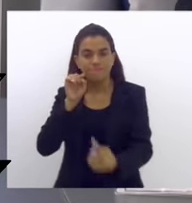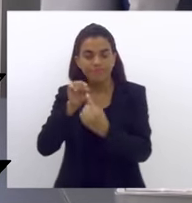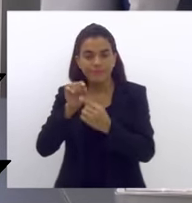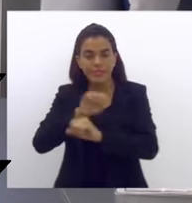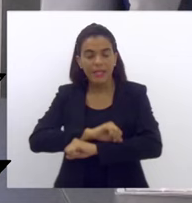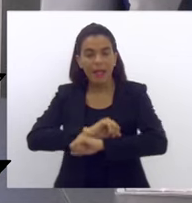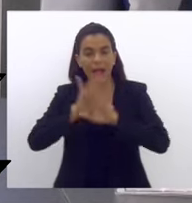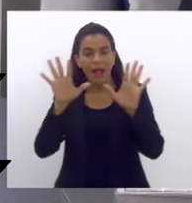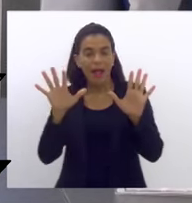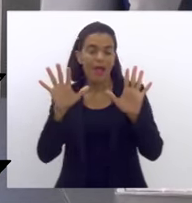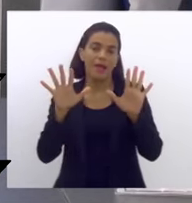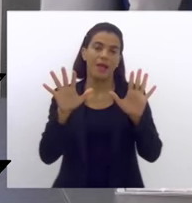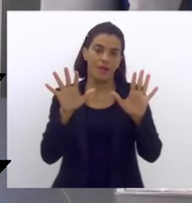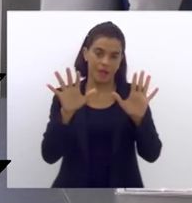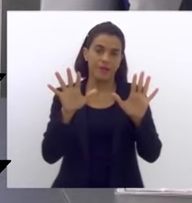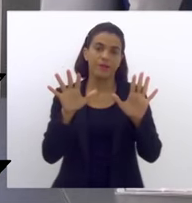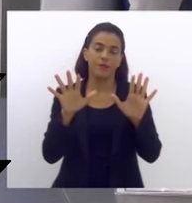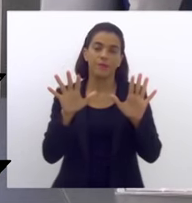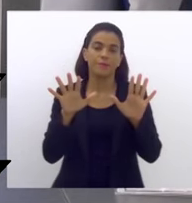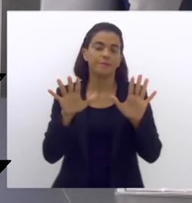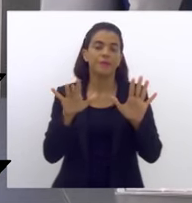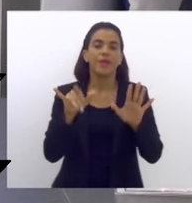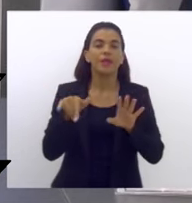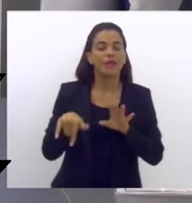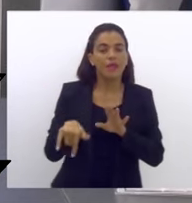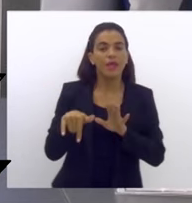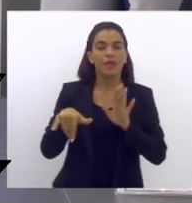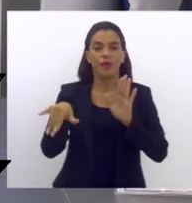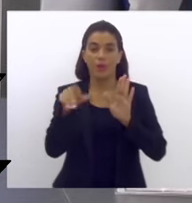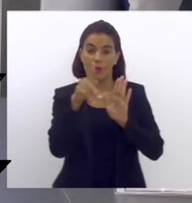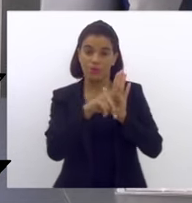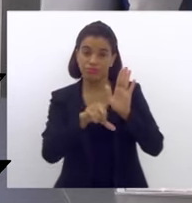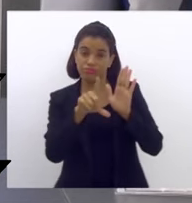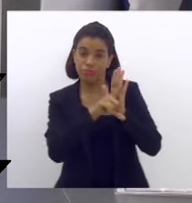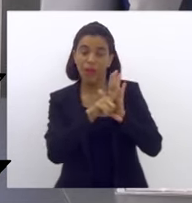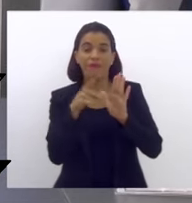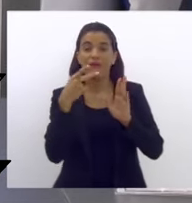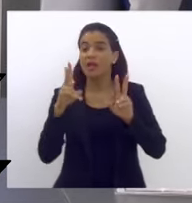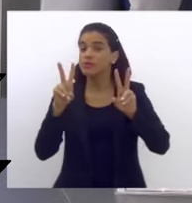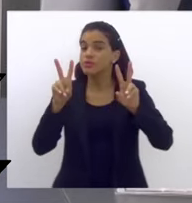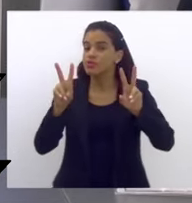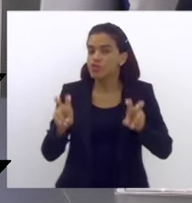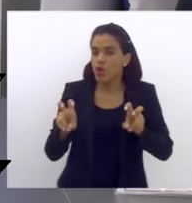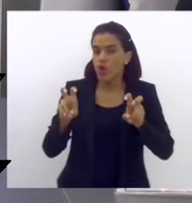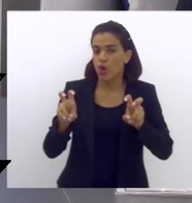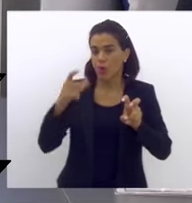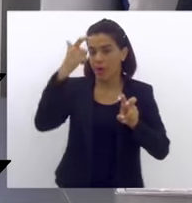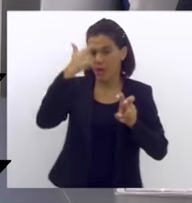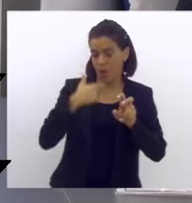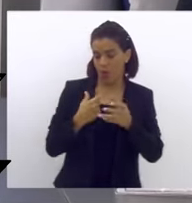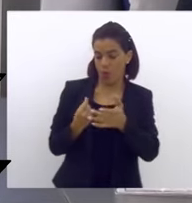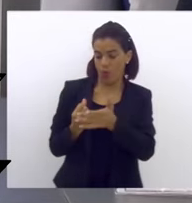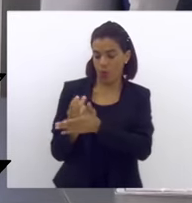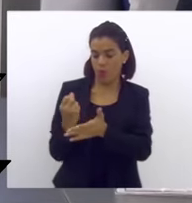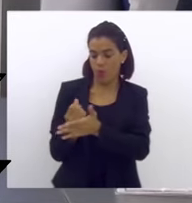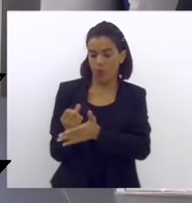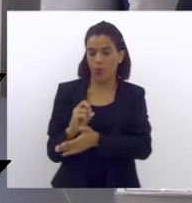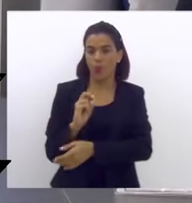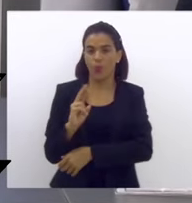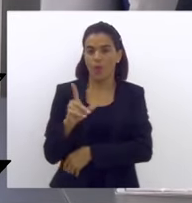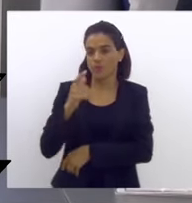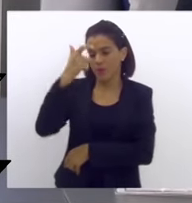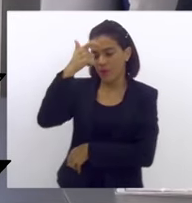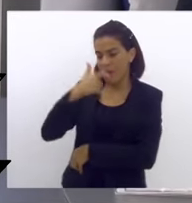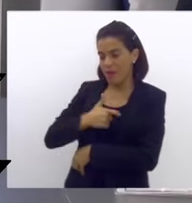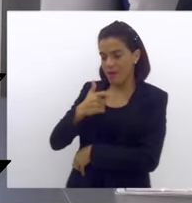claro que é a matéria tá tratando da relação de consumo até para facilitar um parecer favorável uma constitucionalidade